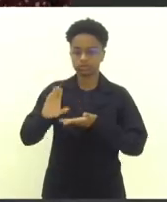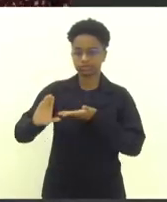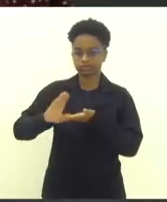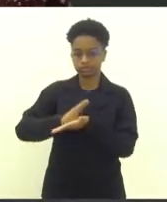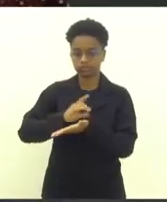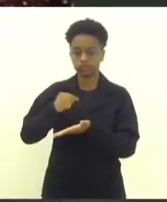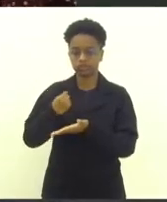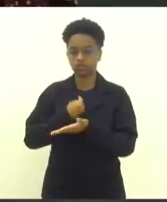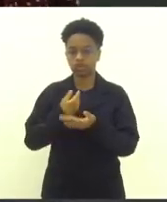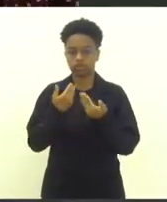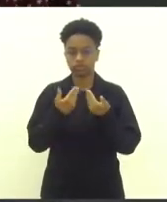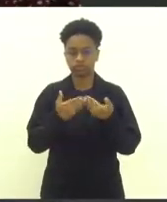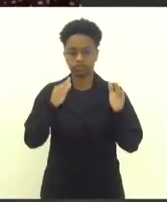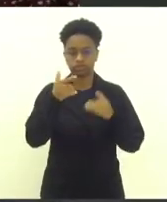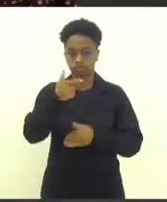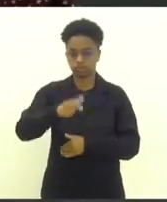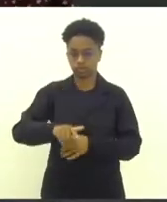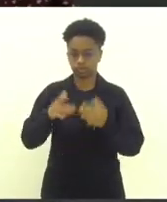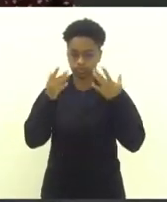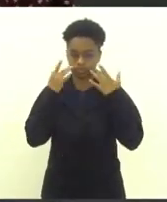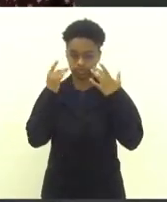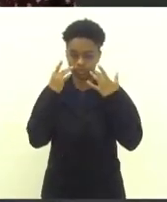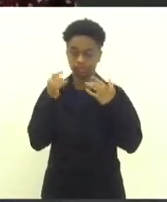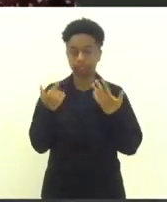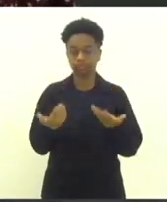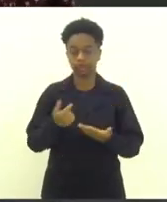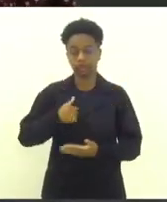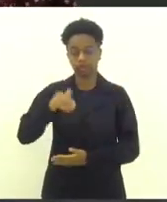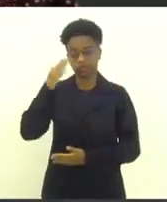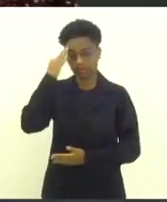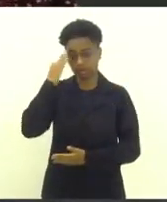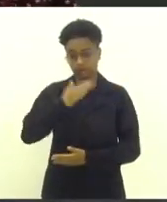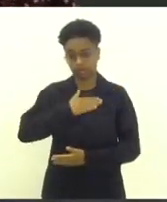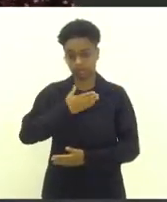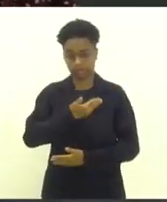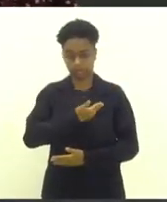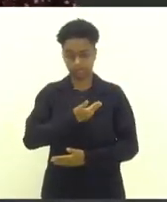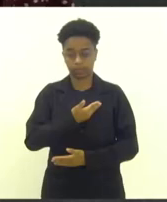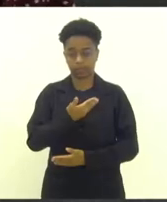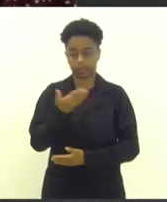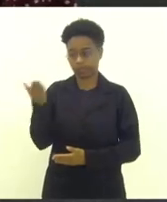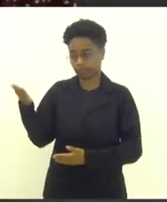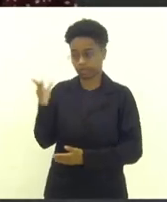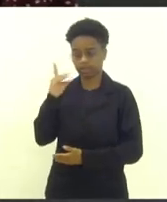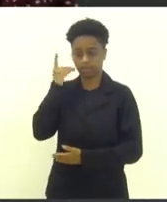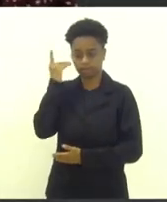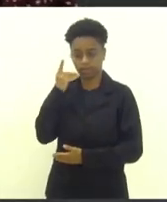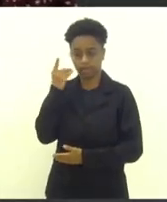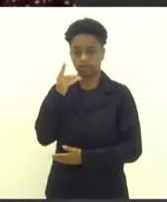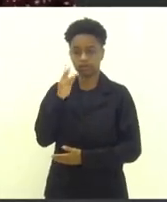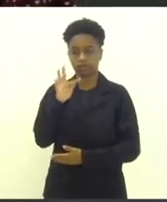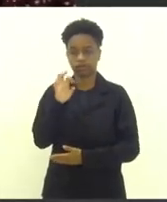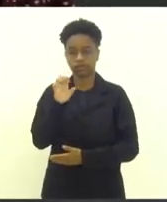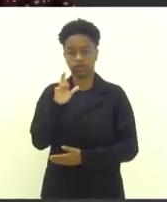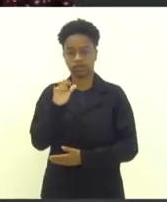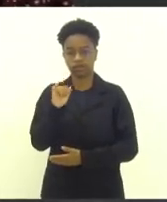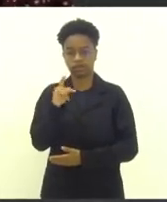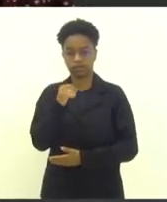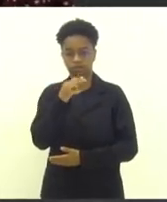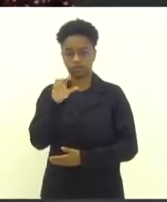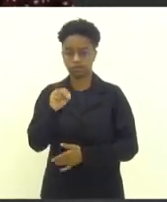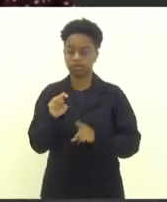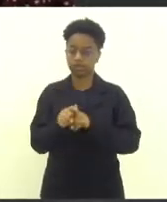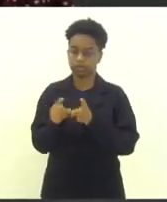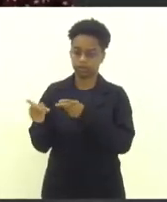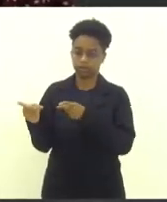reabrir o teatro soube que né o colega Nobre Deputado Felipinho ravis é que esteve também fazendo